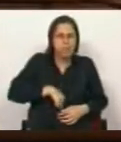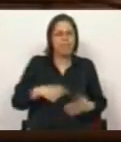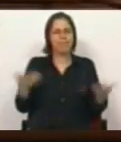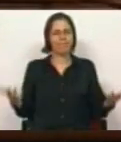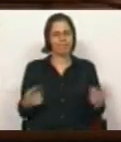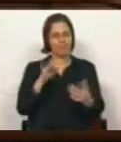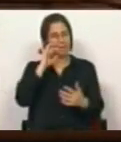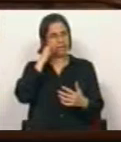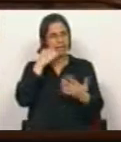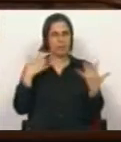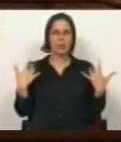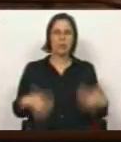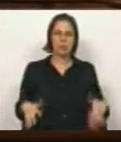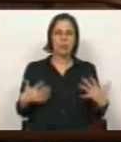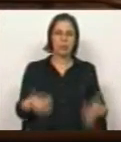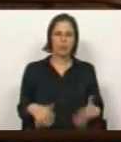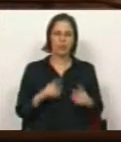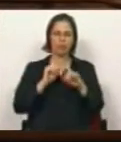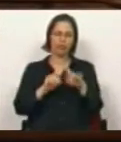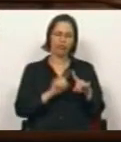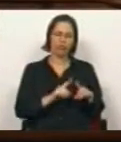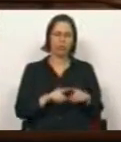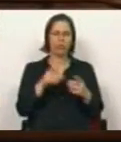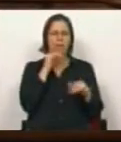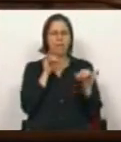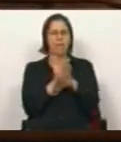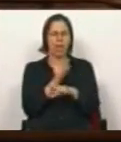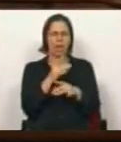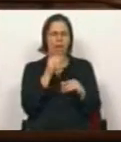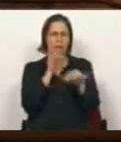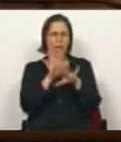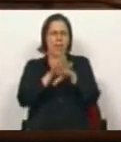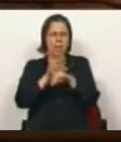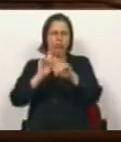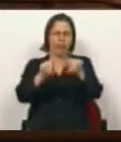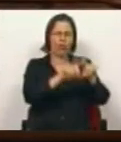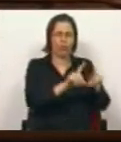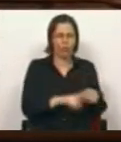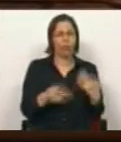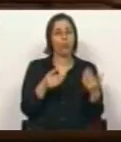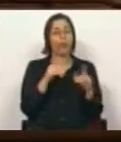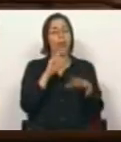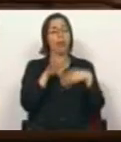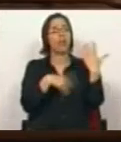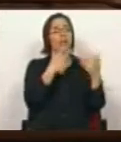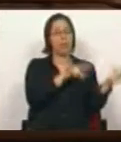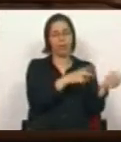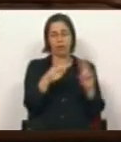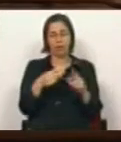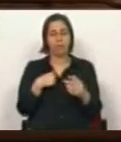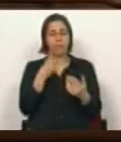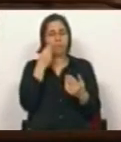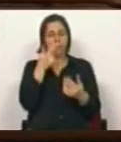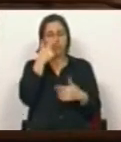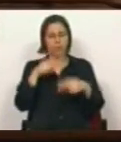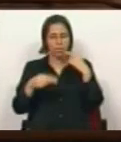facto, esta ameaça incide sobre as mais diversas espécies marinhas e, através da cadeia alimentar, o consumo indireto